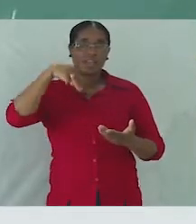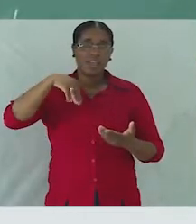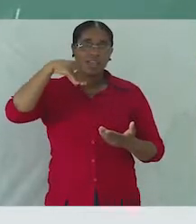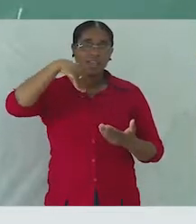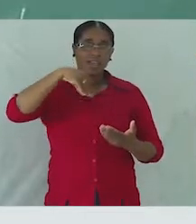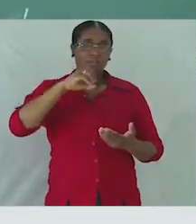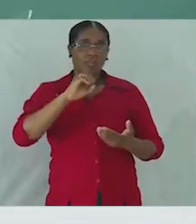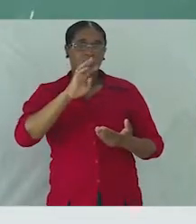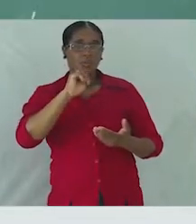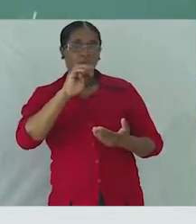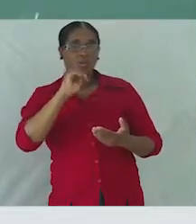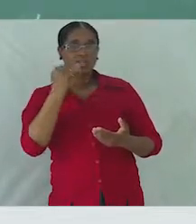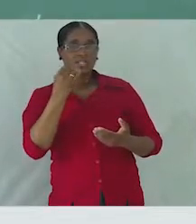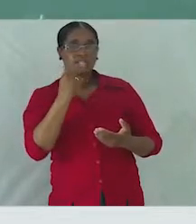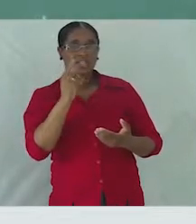impossível